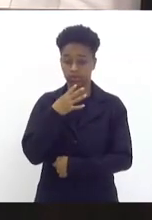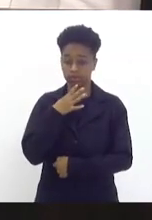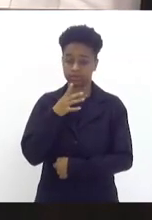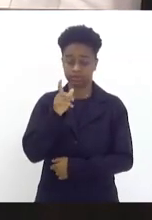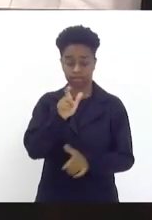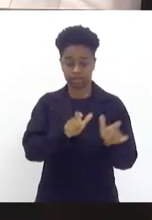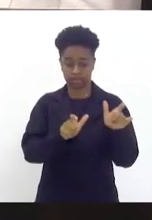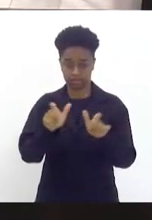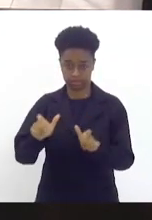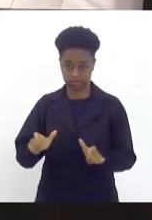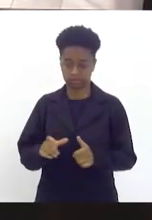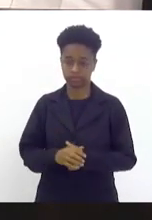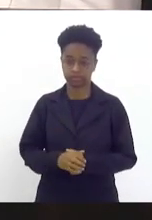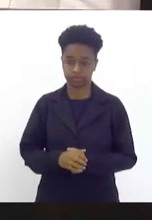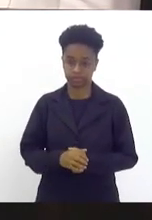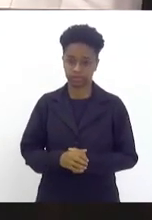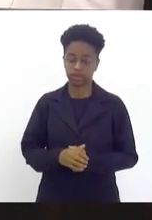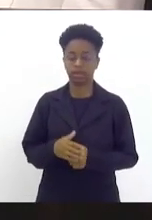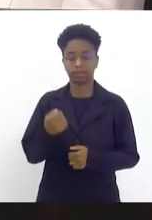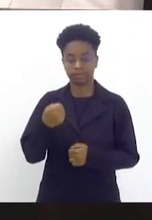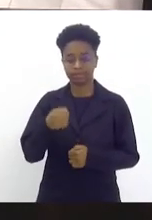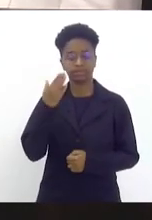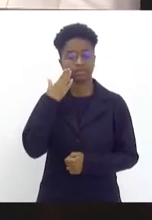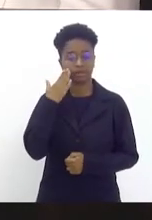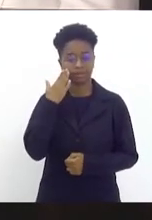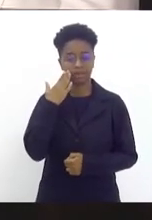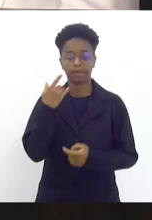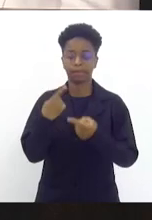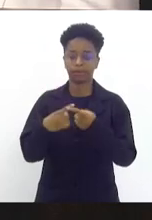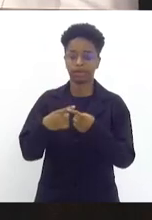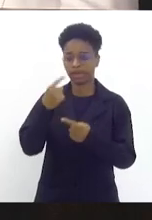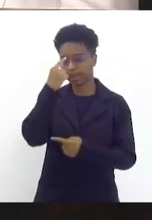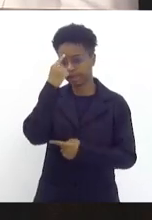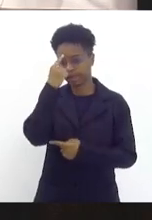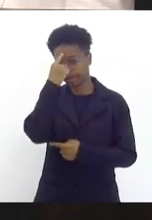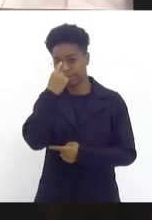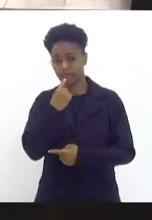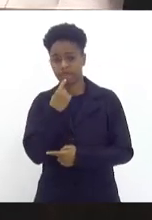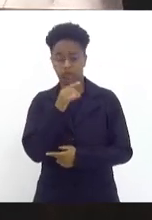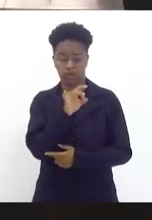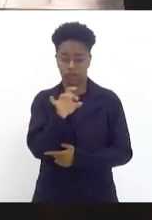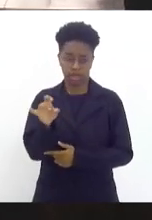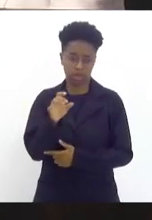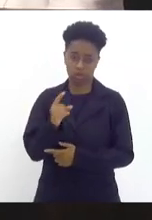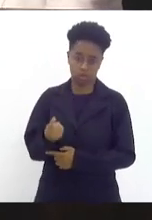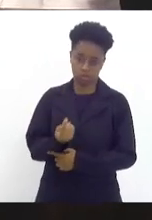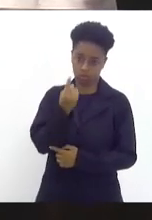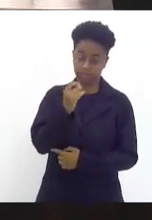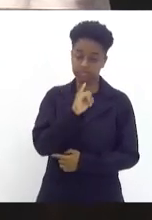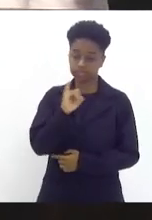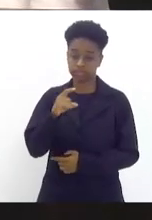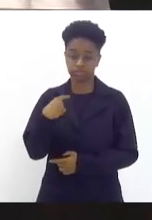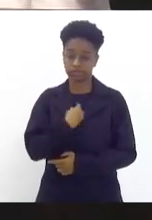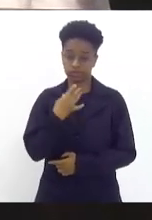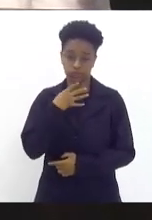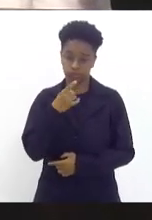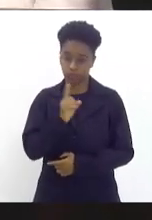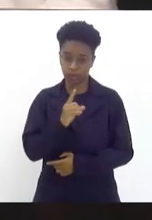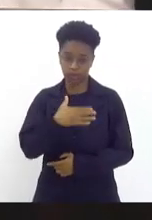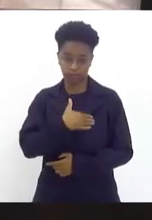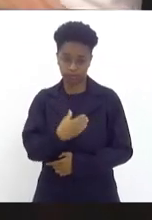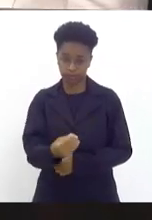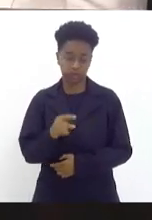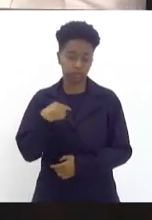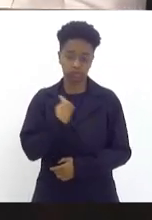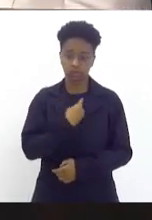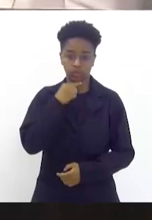né? Personalidade é única, singularidade é única. Se a gente não para conhecer o filho, a gente não tem condição